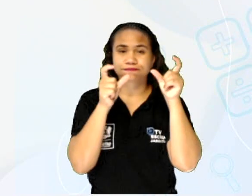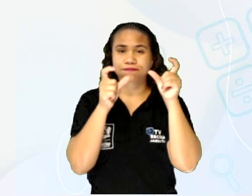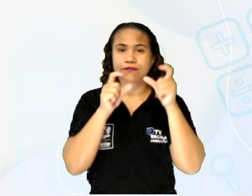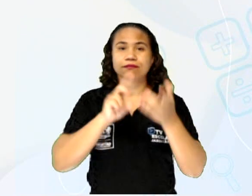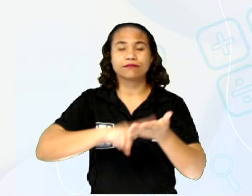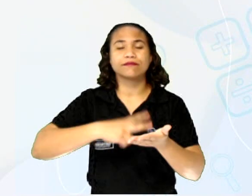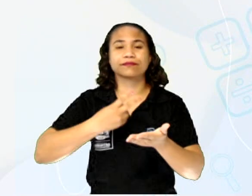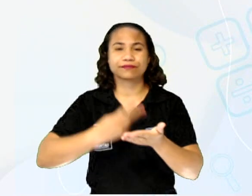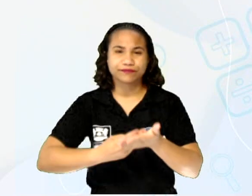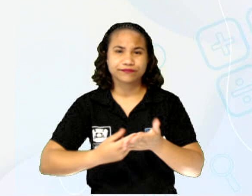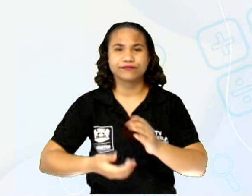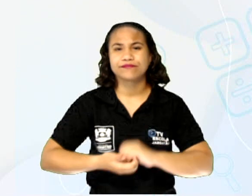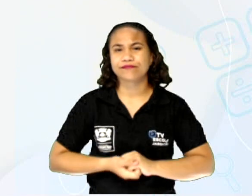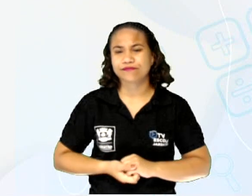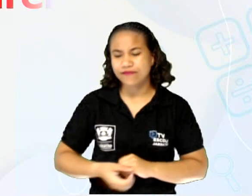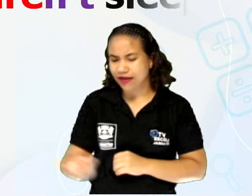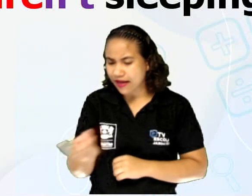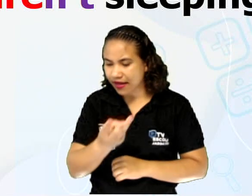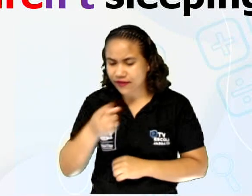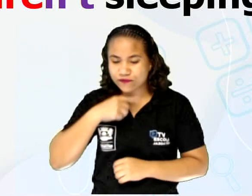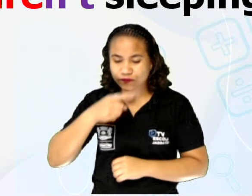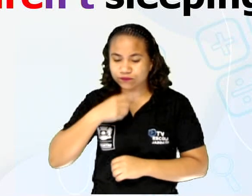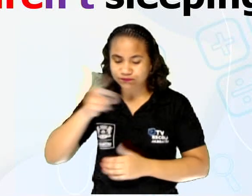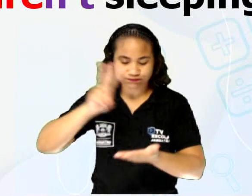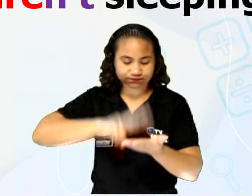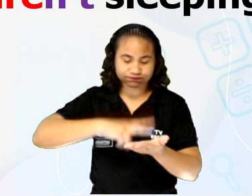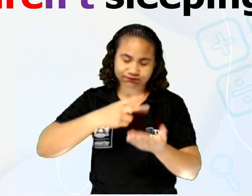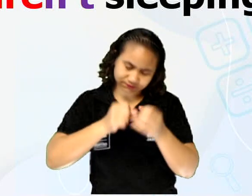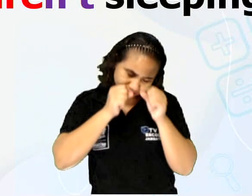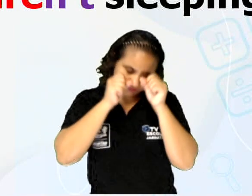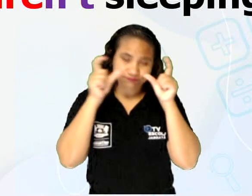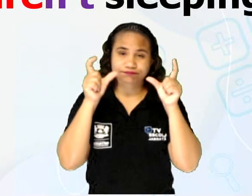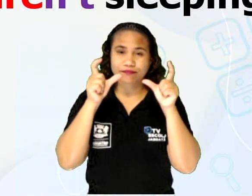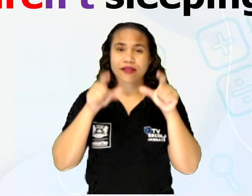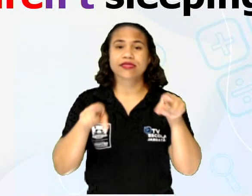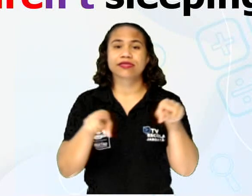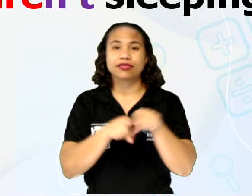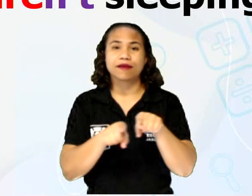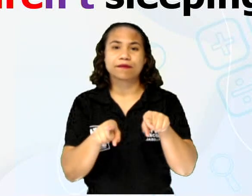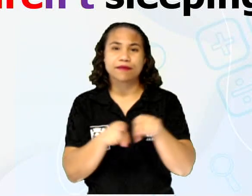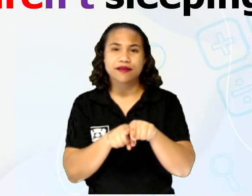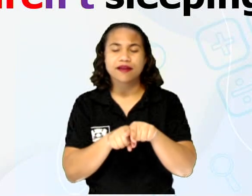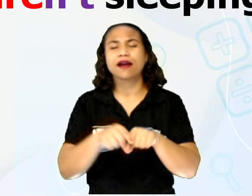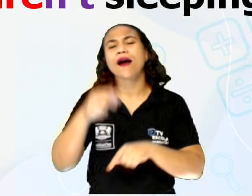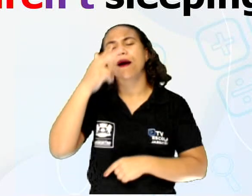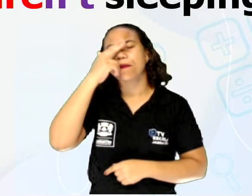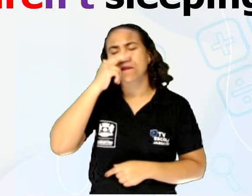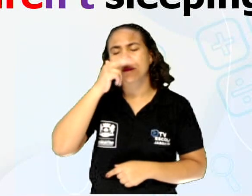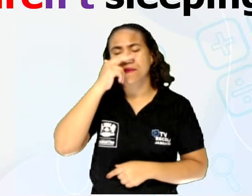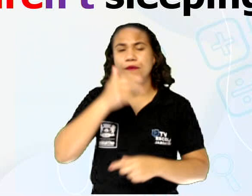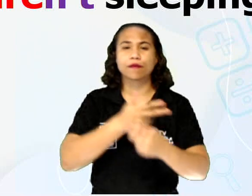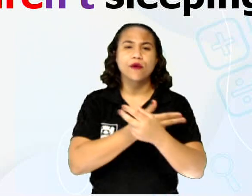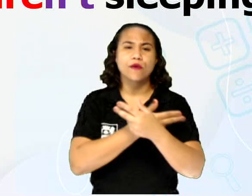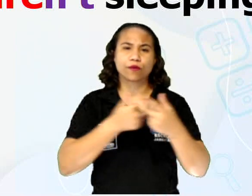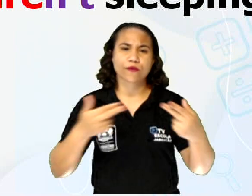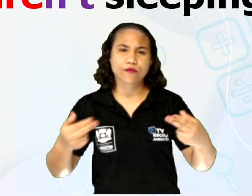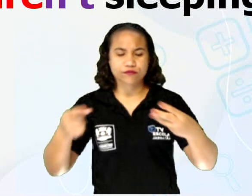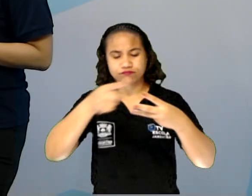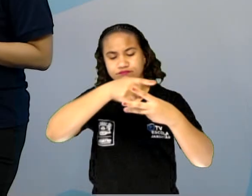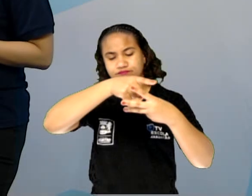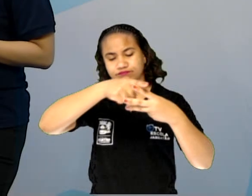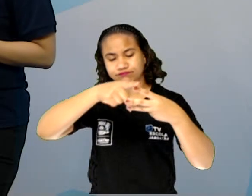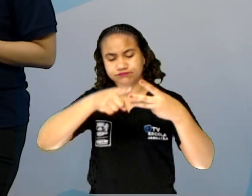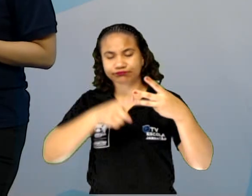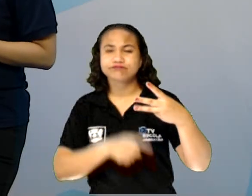not sleeping. Eles não estão dormindo. E they aren't sleeping. A mesma coisa. Está aqui o verbo com